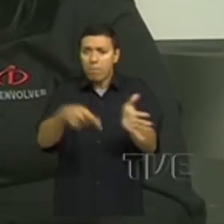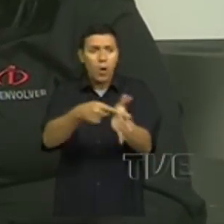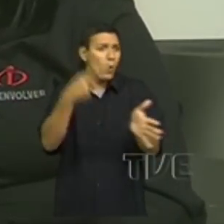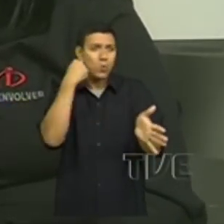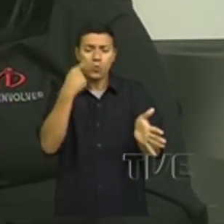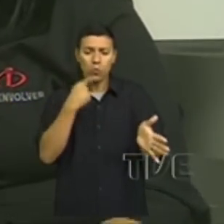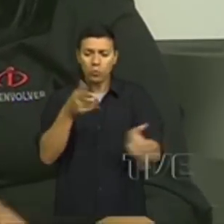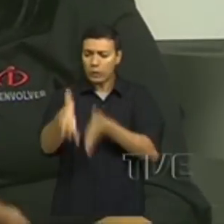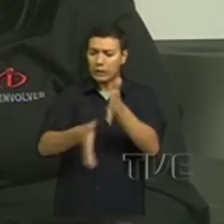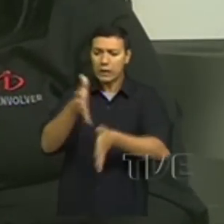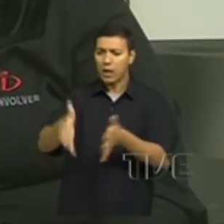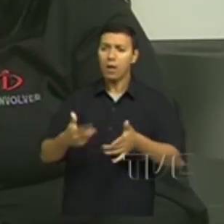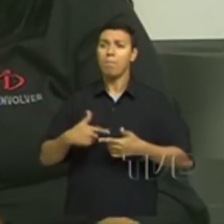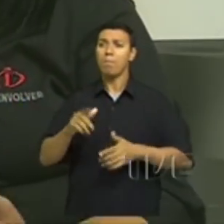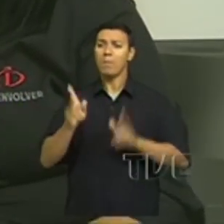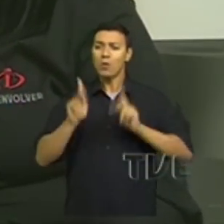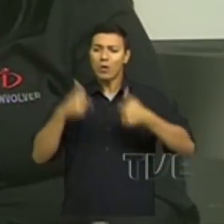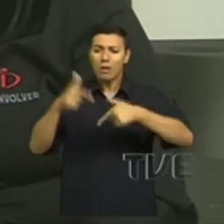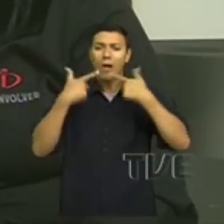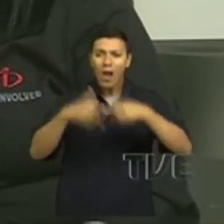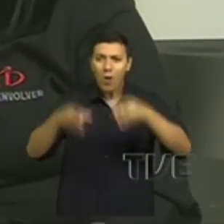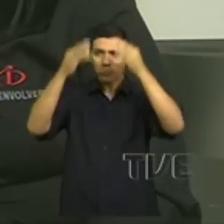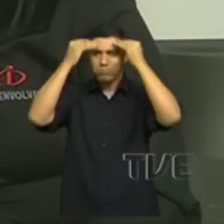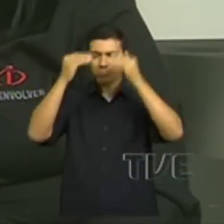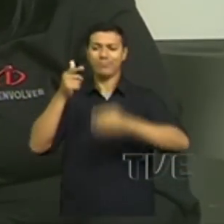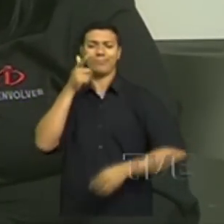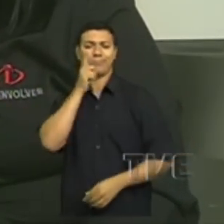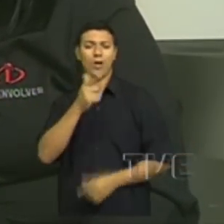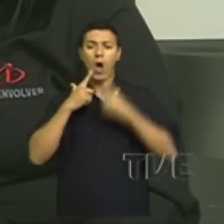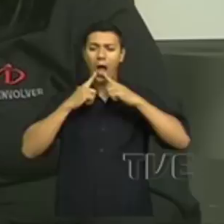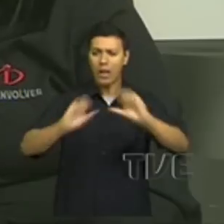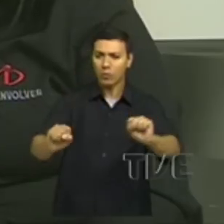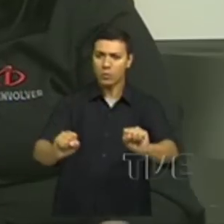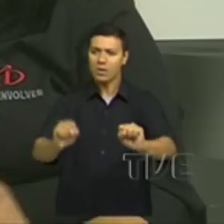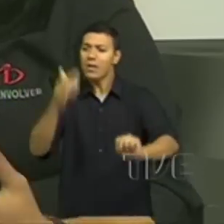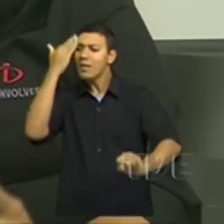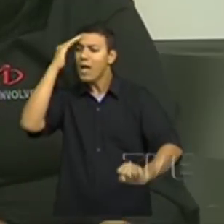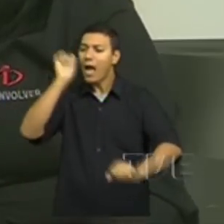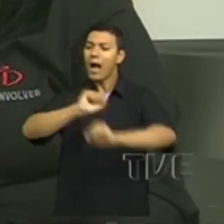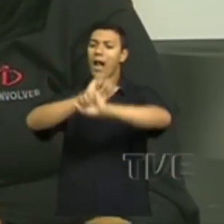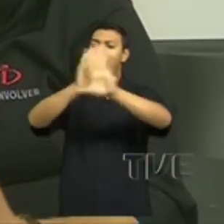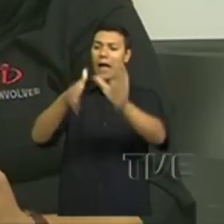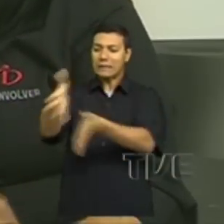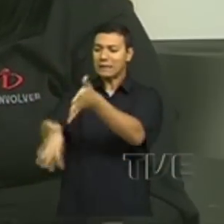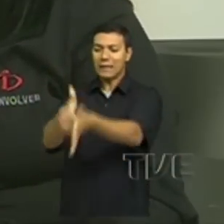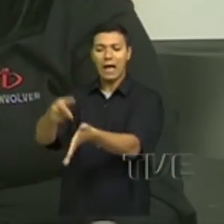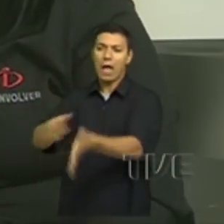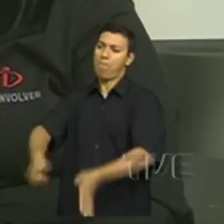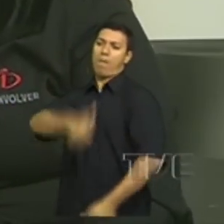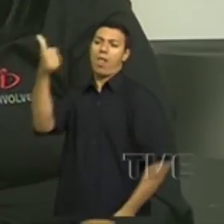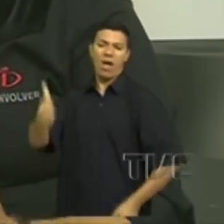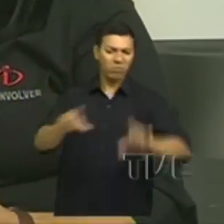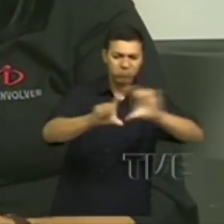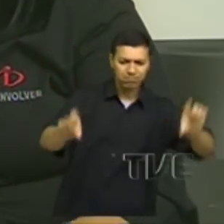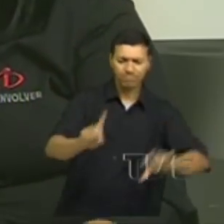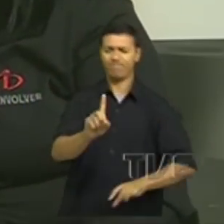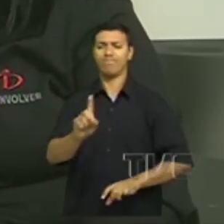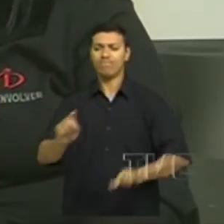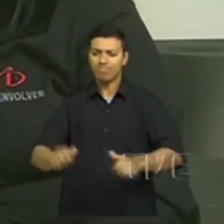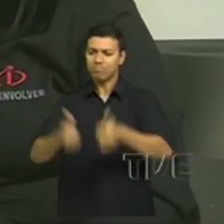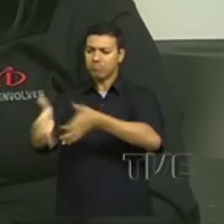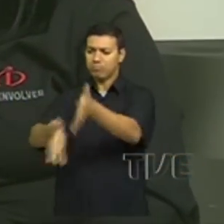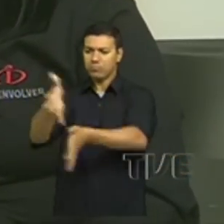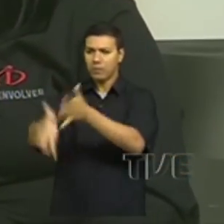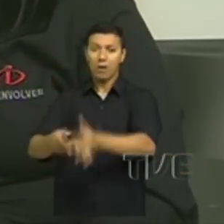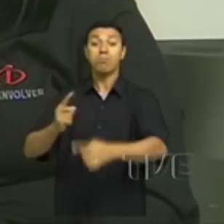surdos pré-linguísticos, que são alfabetizados em Libras. Então, enxergar e perceber um filme sem ter a Libras